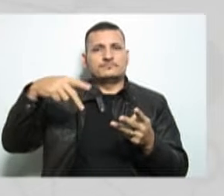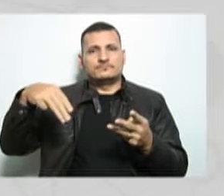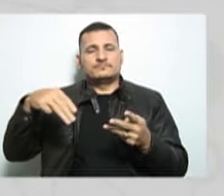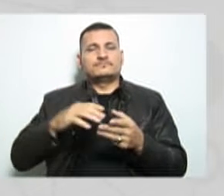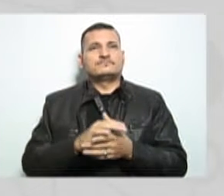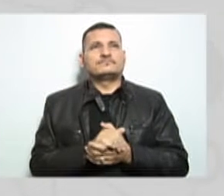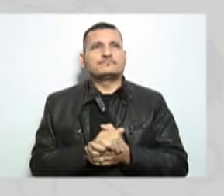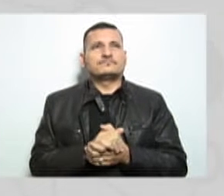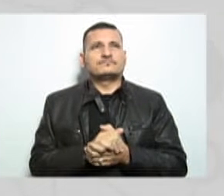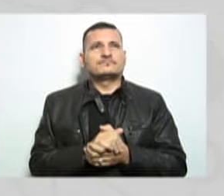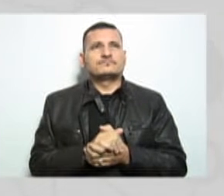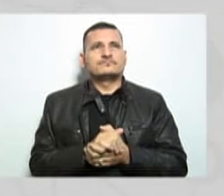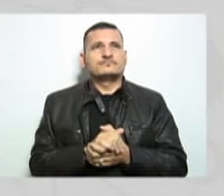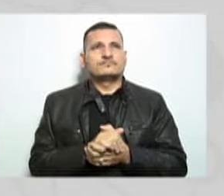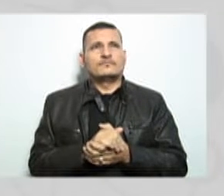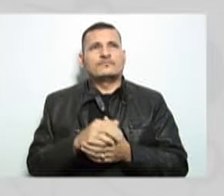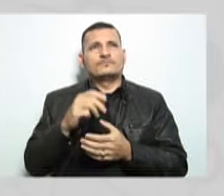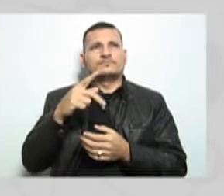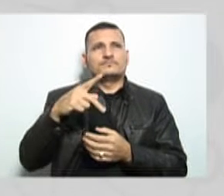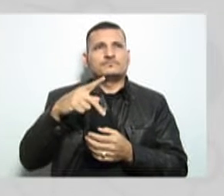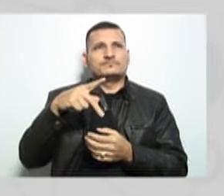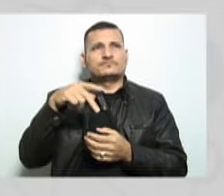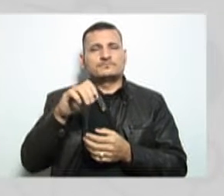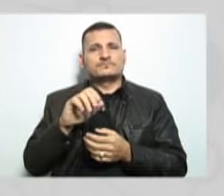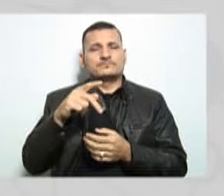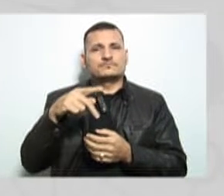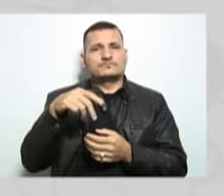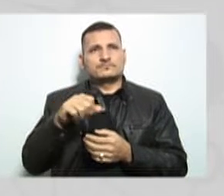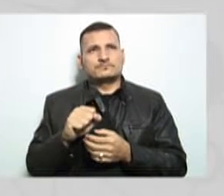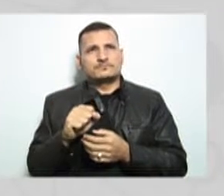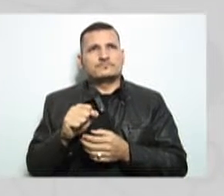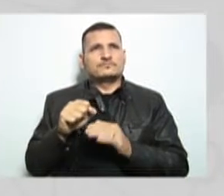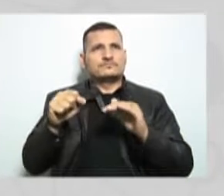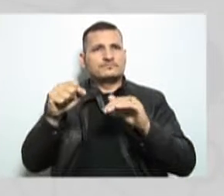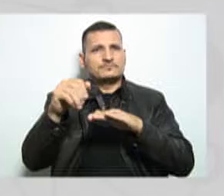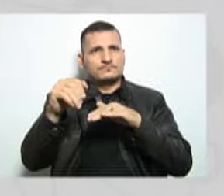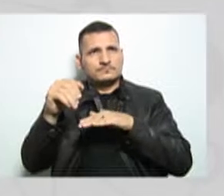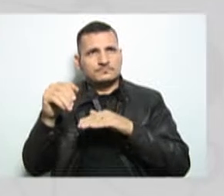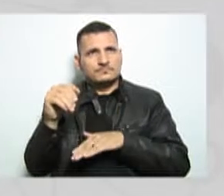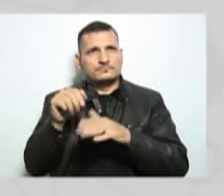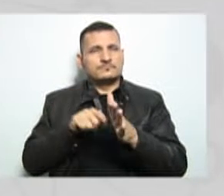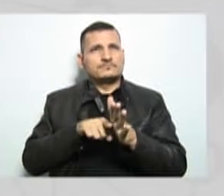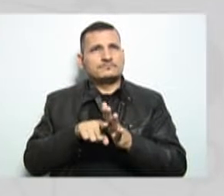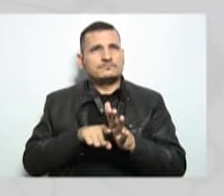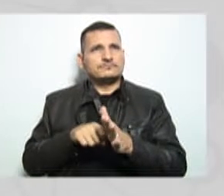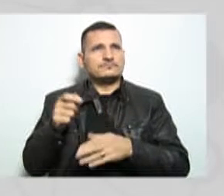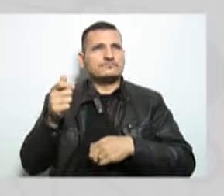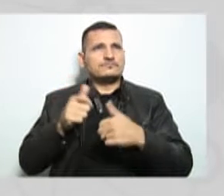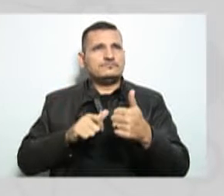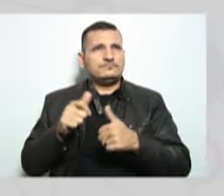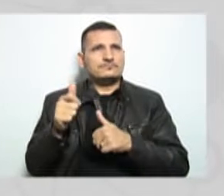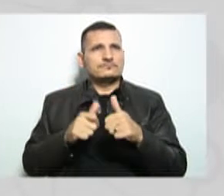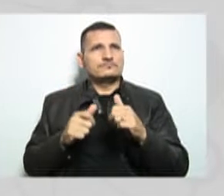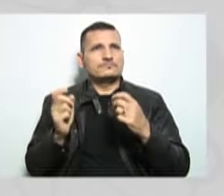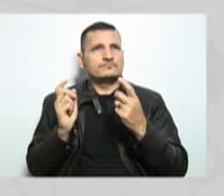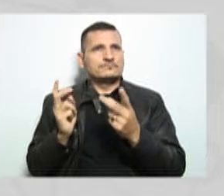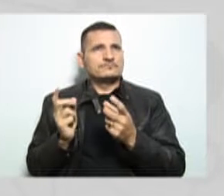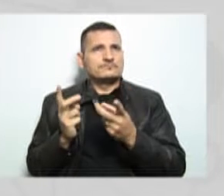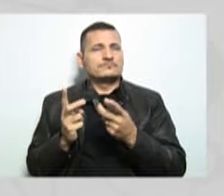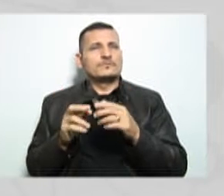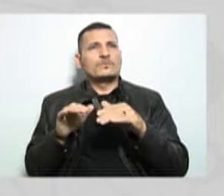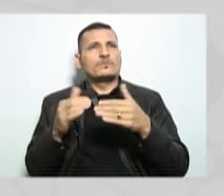critério, os estoques são avaliados e considerados vendidos os itens que foram adquiridos